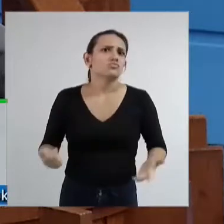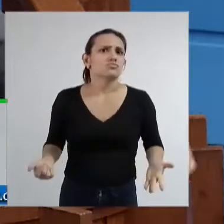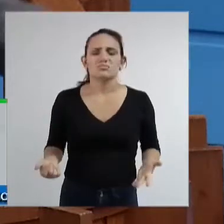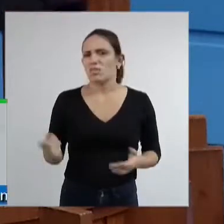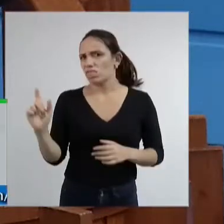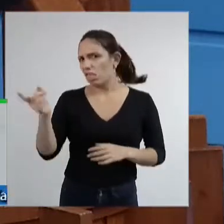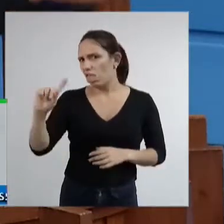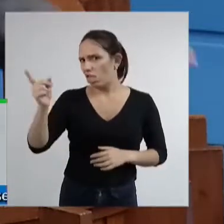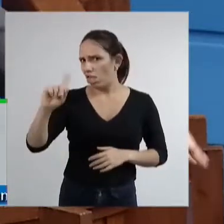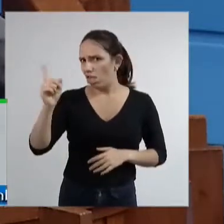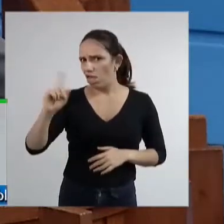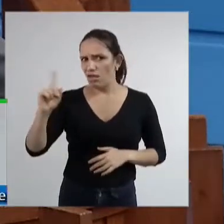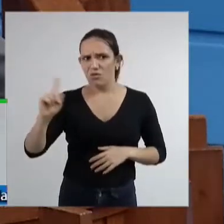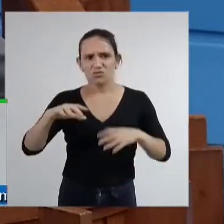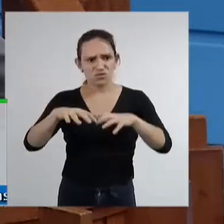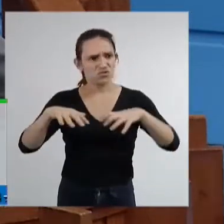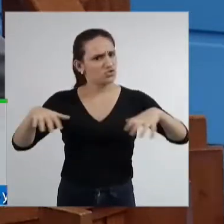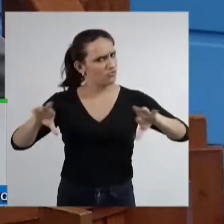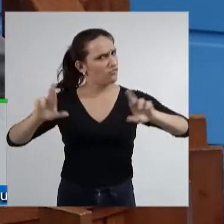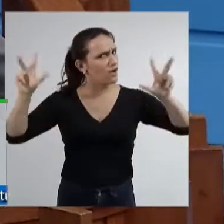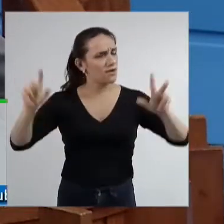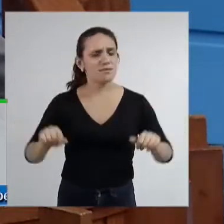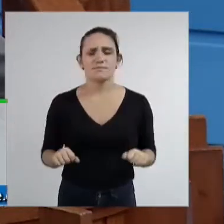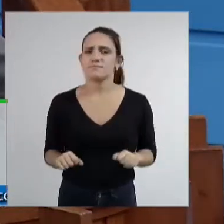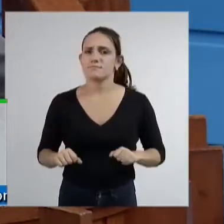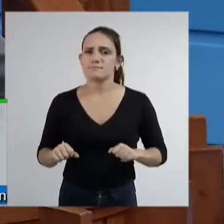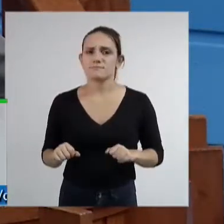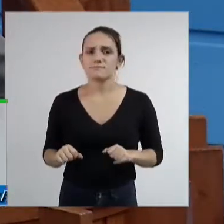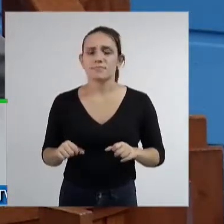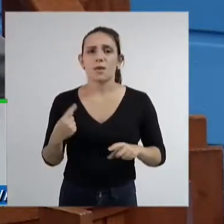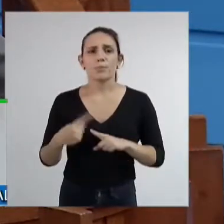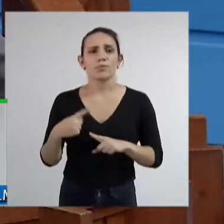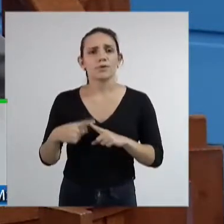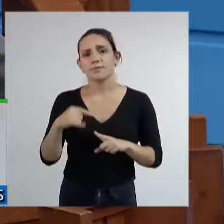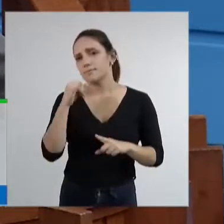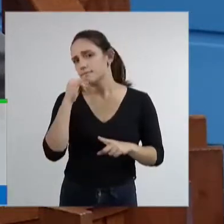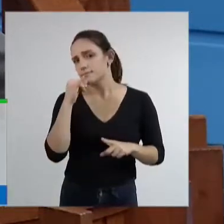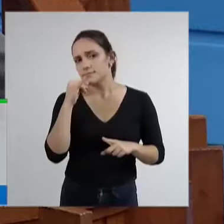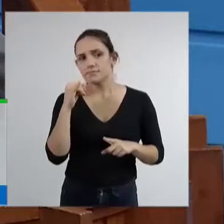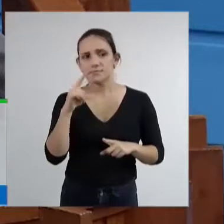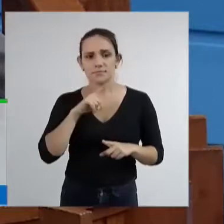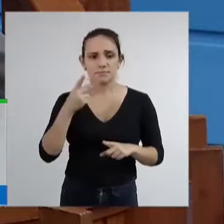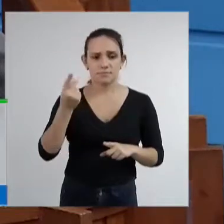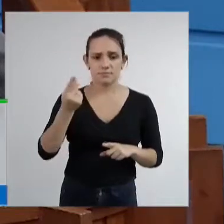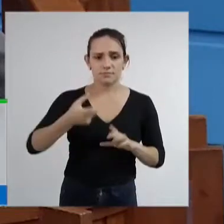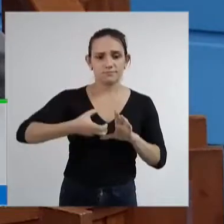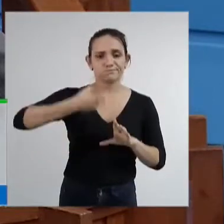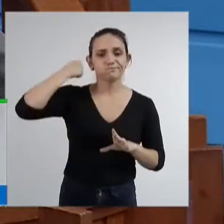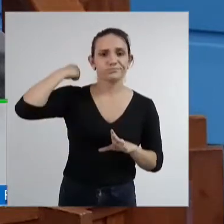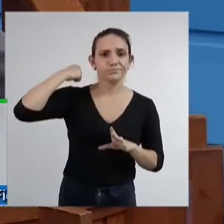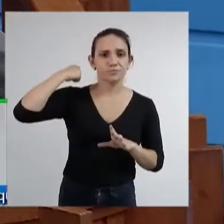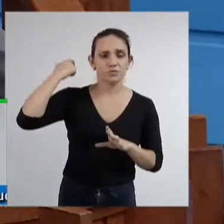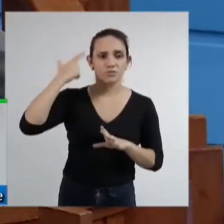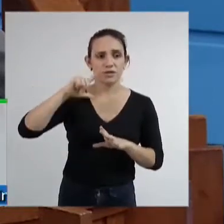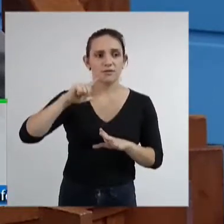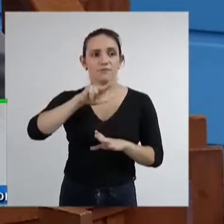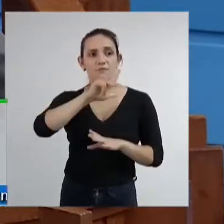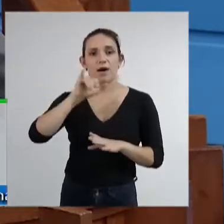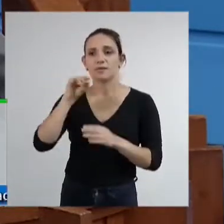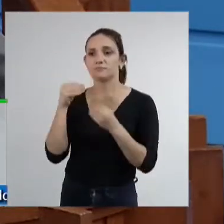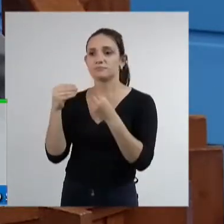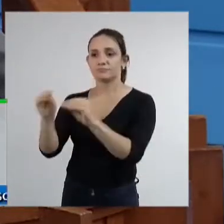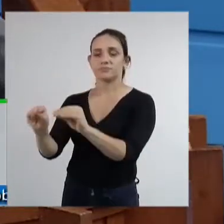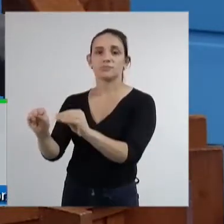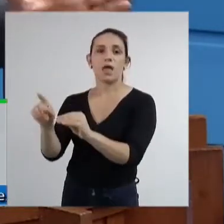que ser uma conta, a iluminação pública uma outra coisa. Até porque a iluminação pública, o dinheiro arrecadado vai para a